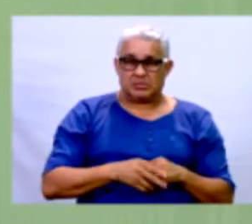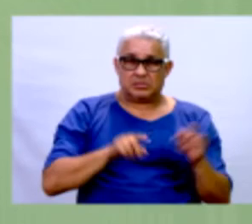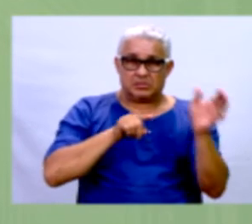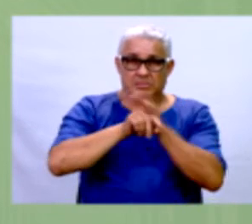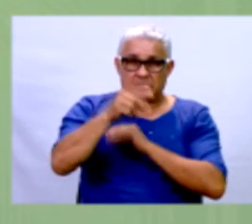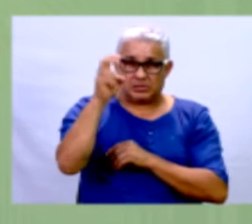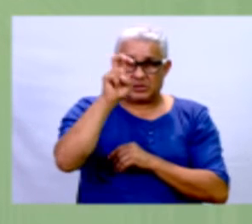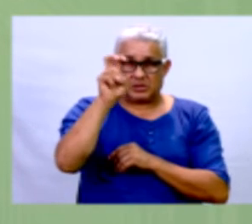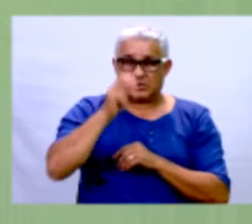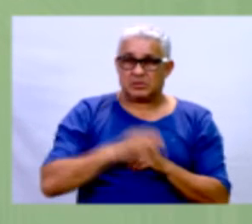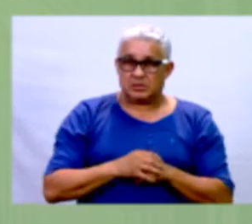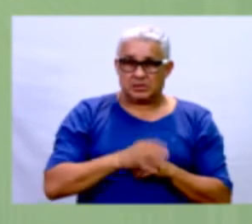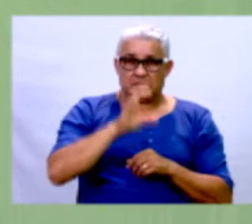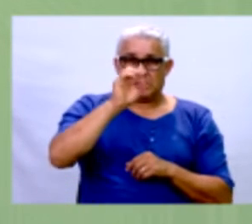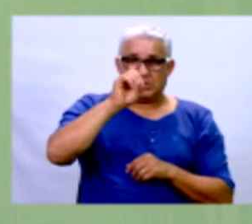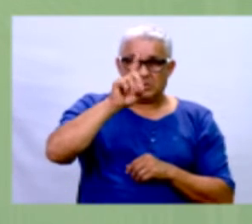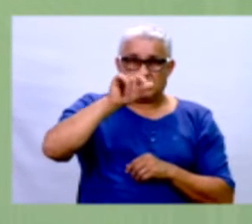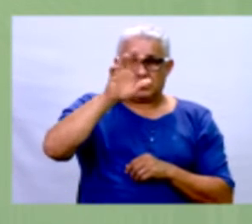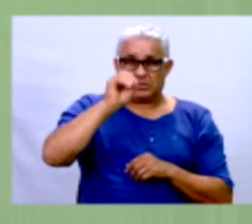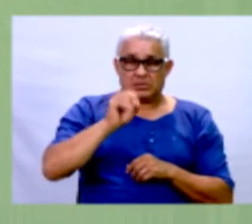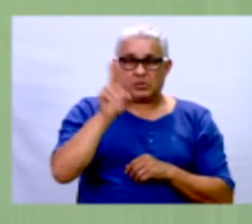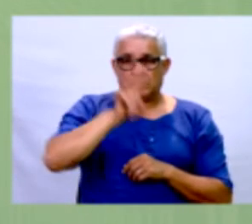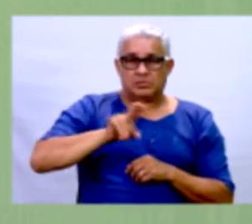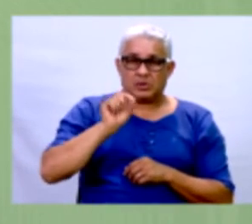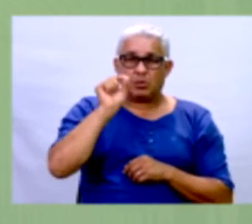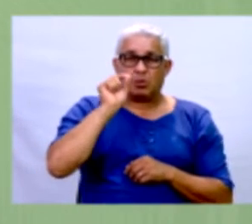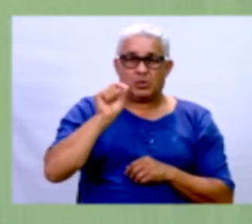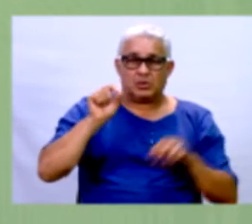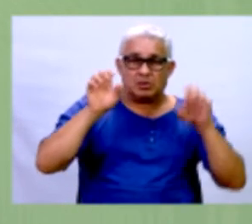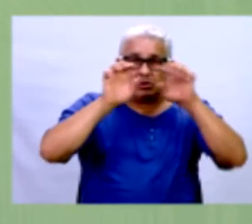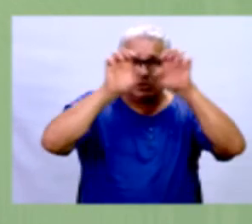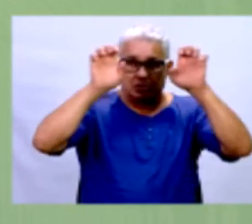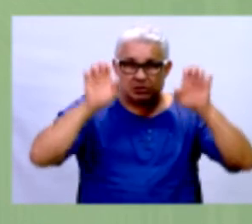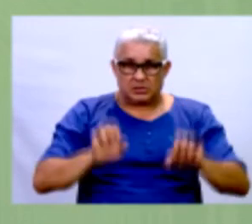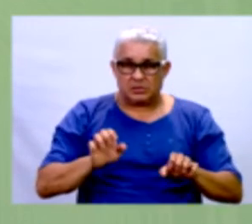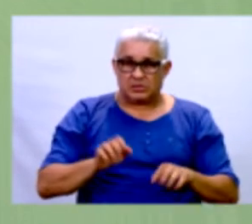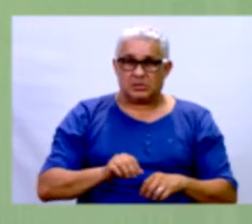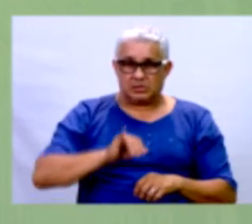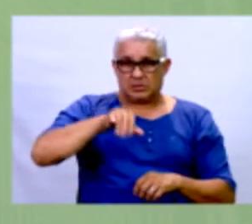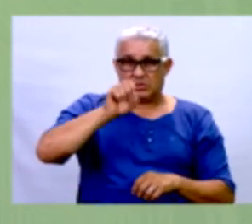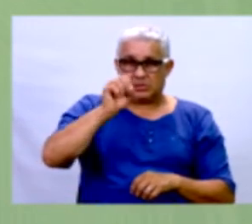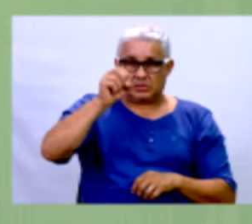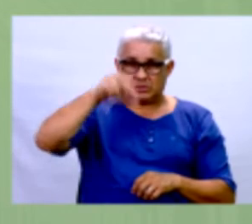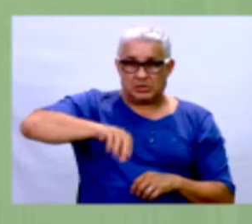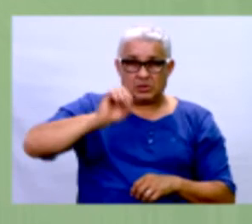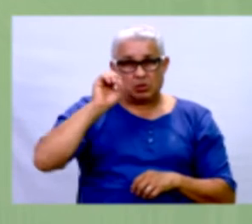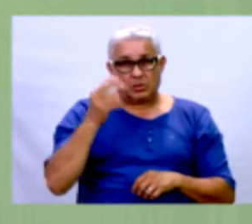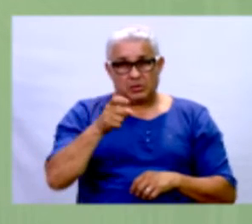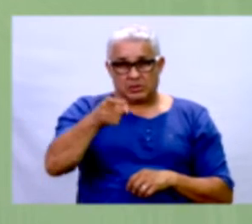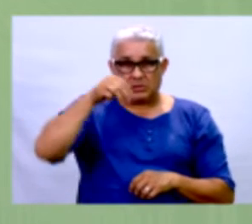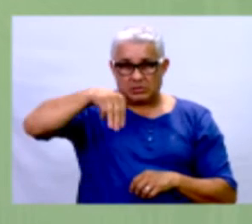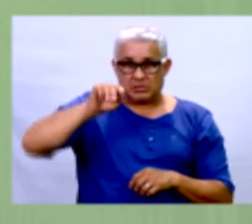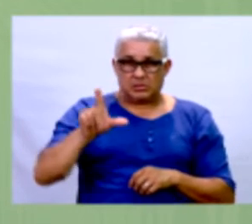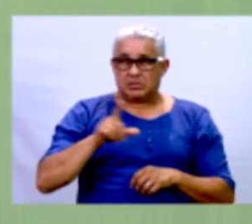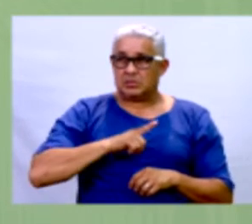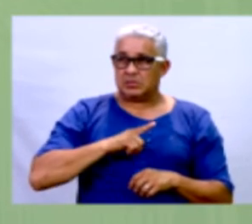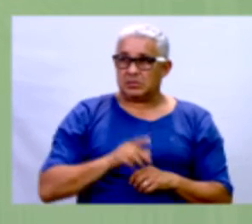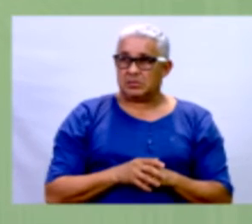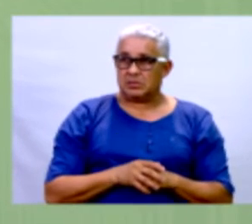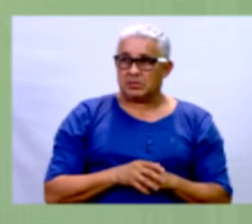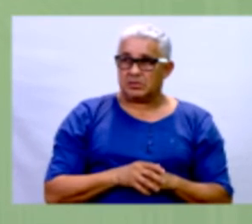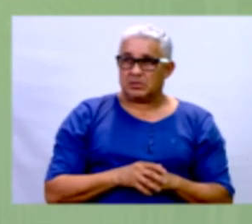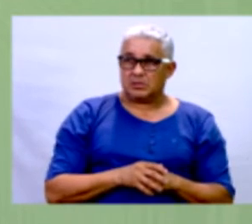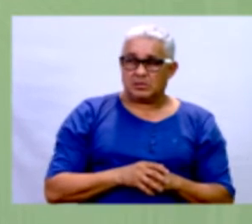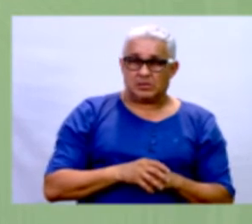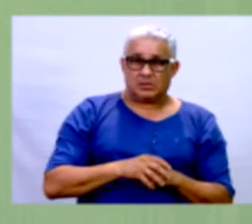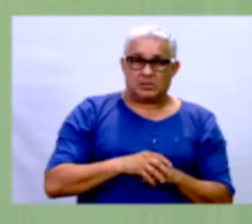né? O código abaixo está utilizando qual estrutura, galera? JSON ou XML? Então nós temos aqui um